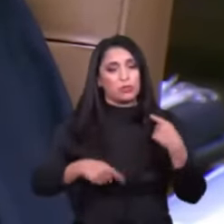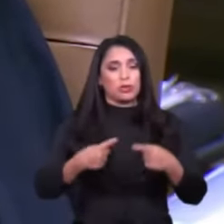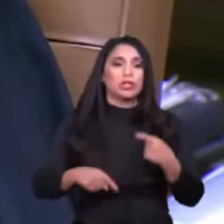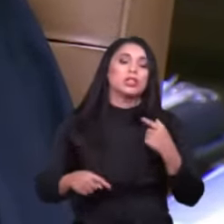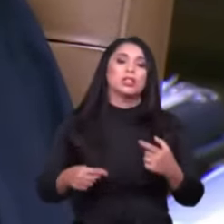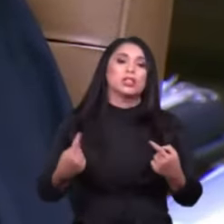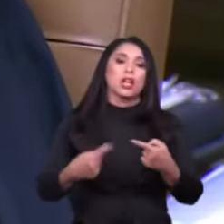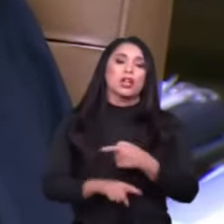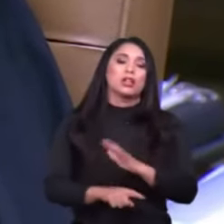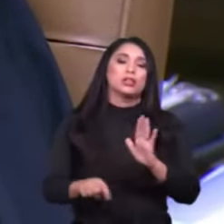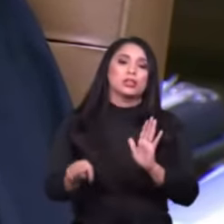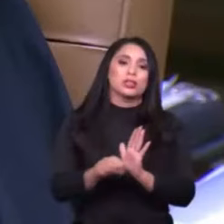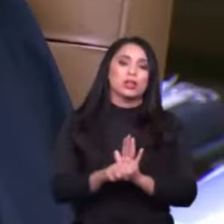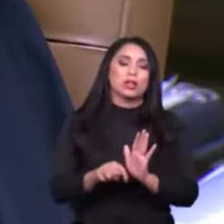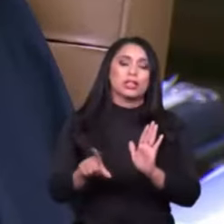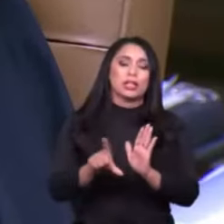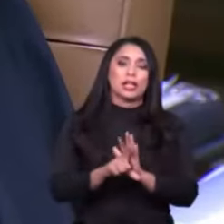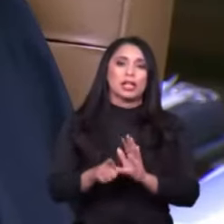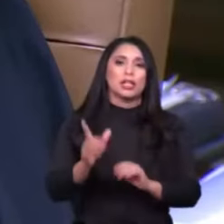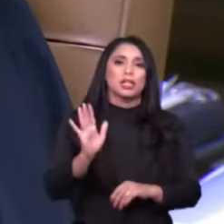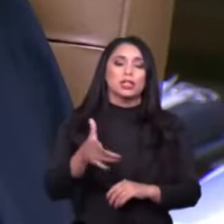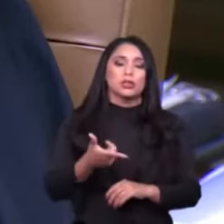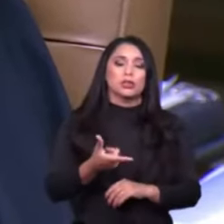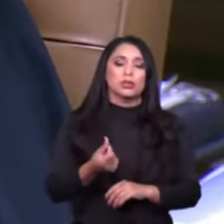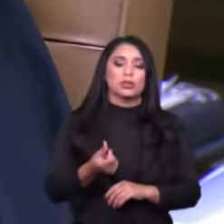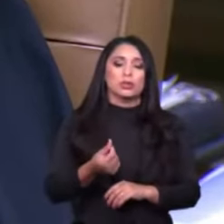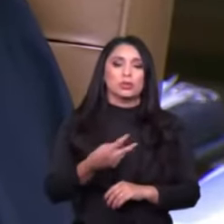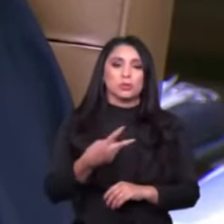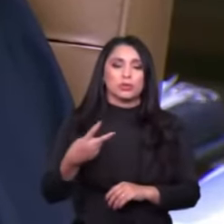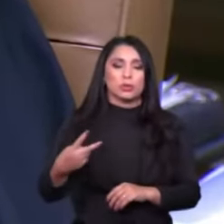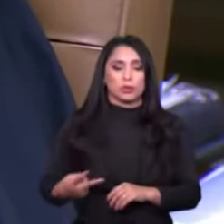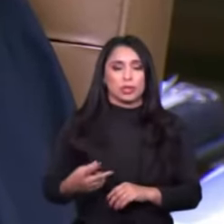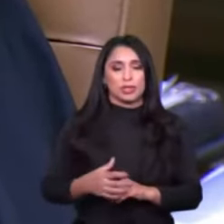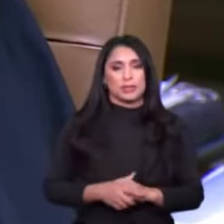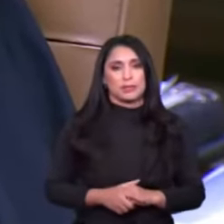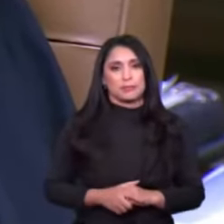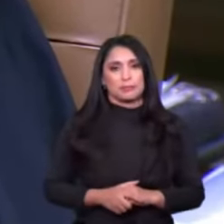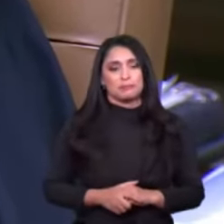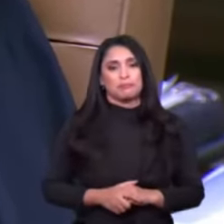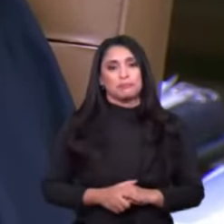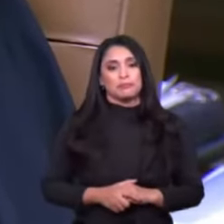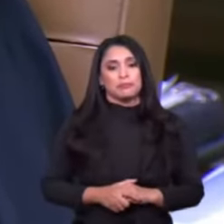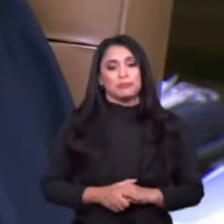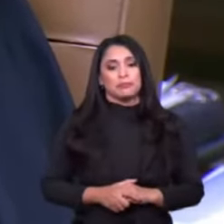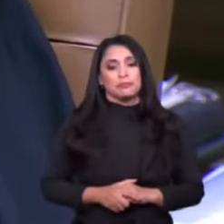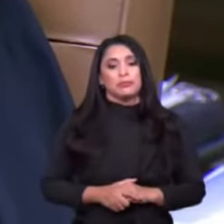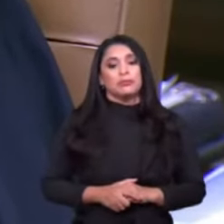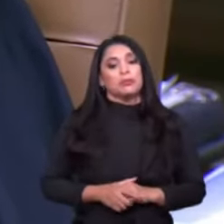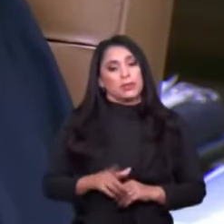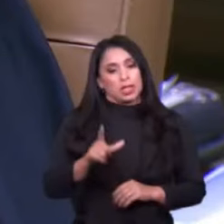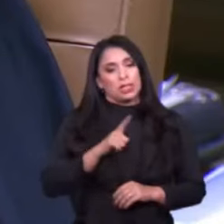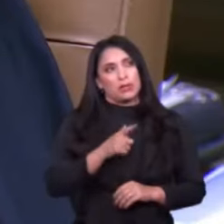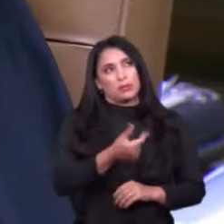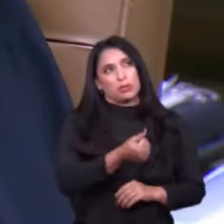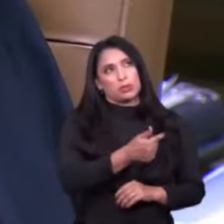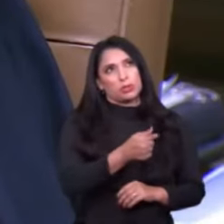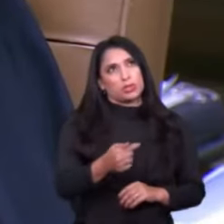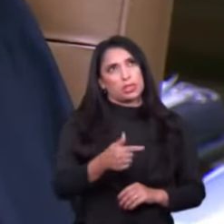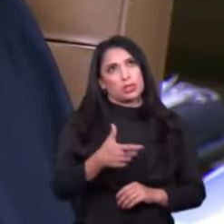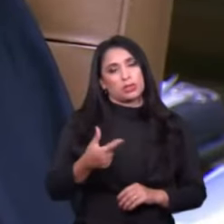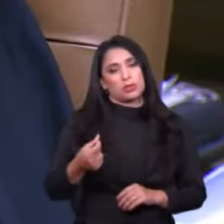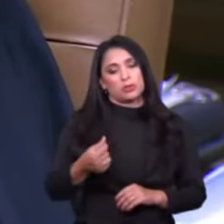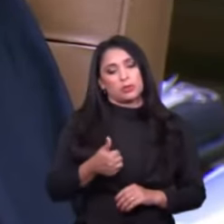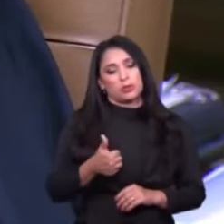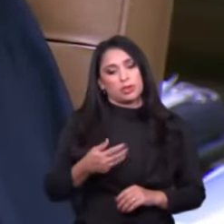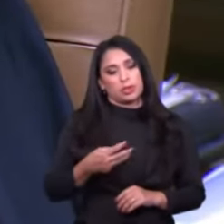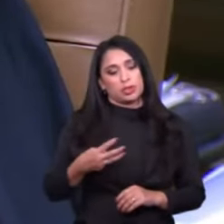Lei 11.343 de 2002. De fato, houve, de 2007 a 2013, um aumento na